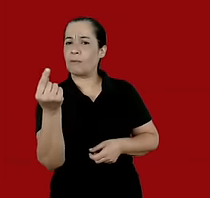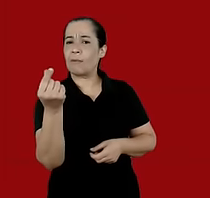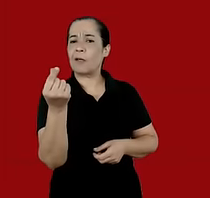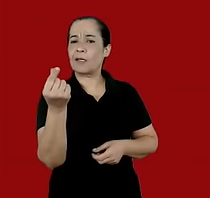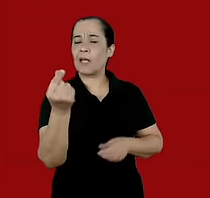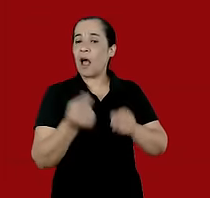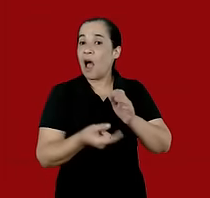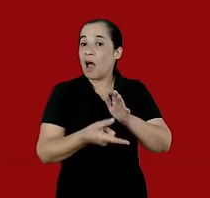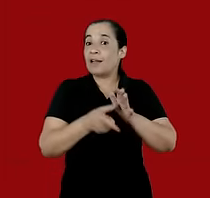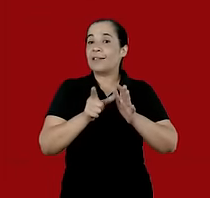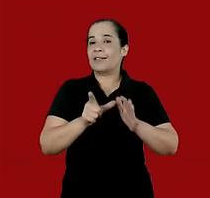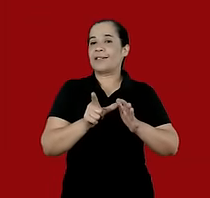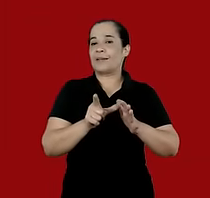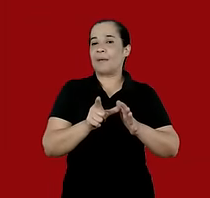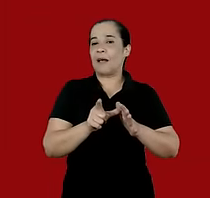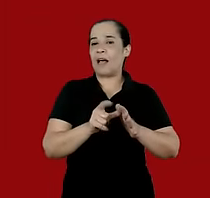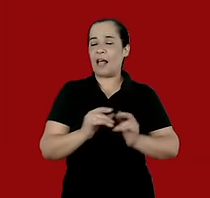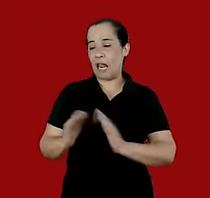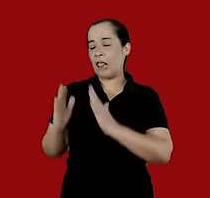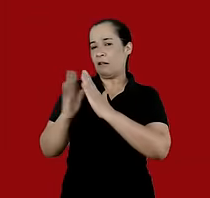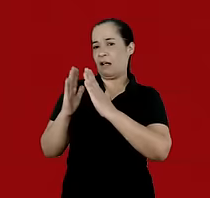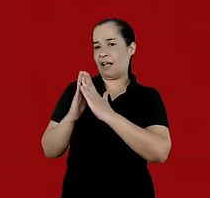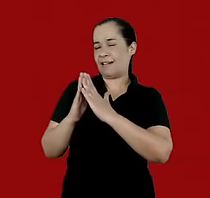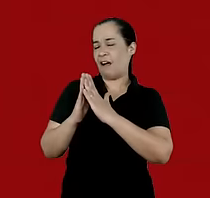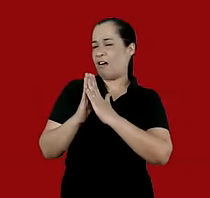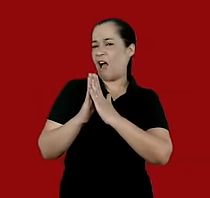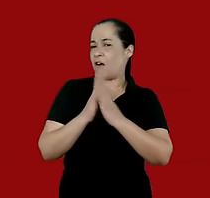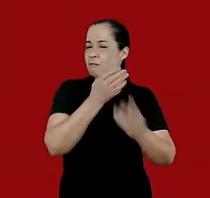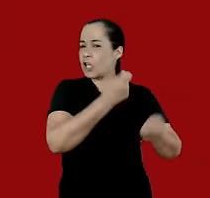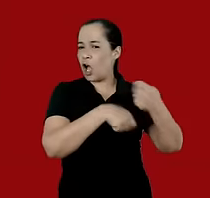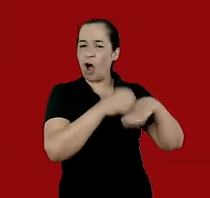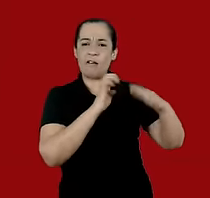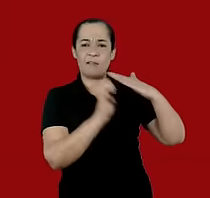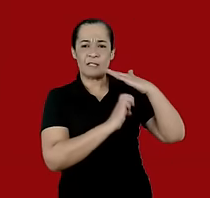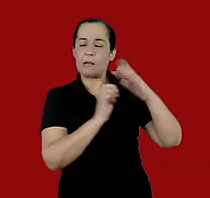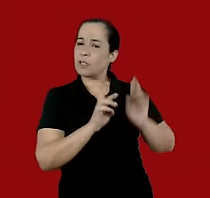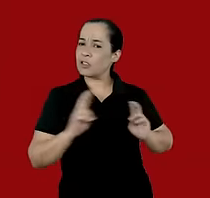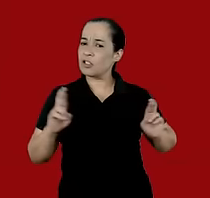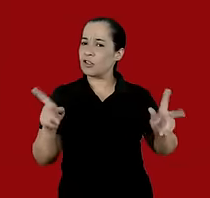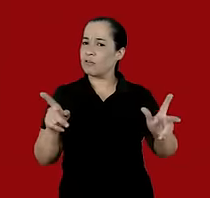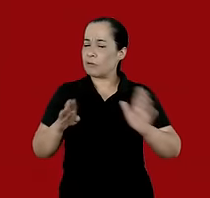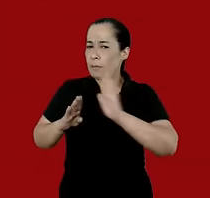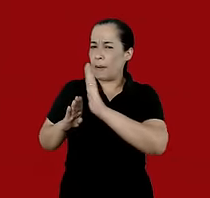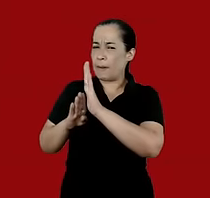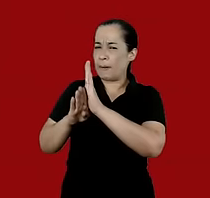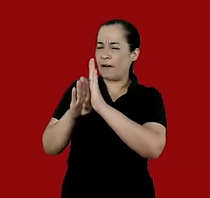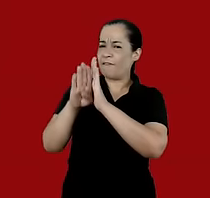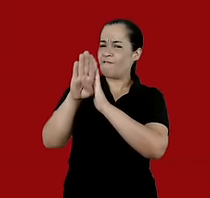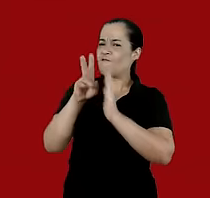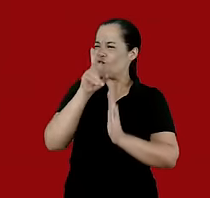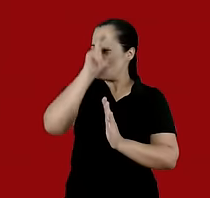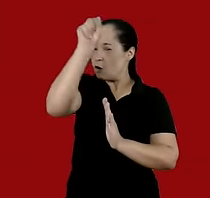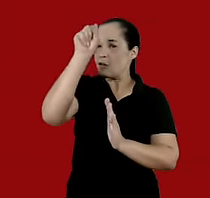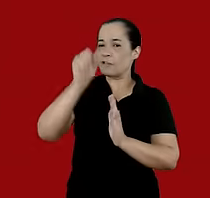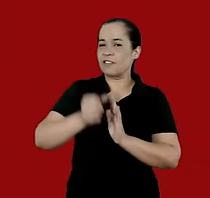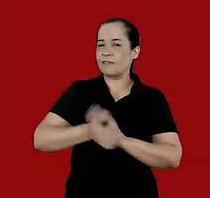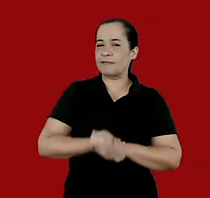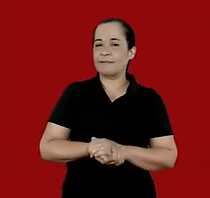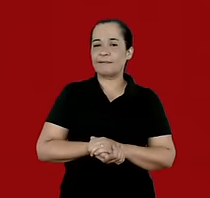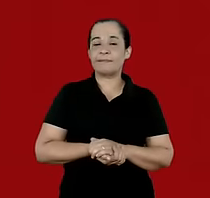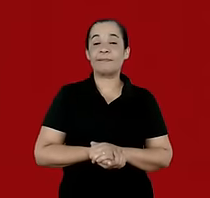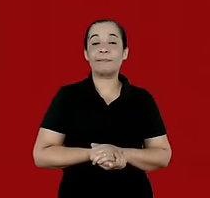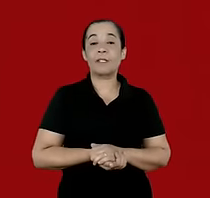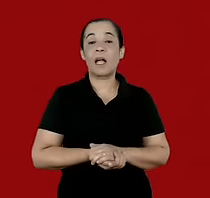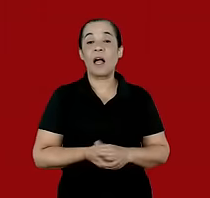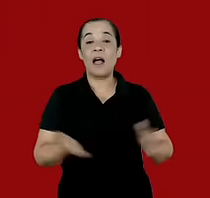na parte residencial na parte comercial é uma outra história eles todos estão subindo mostrando uma sub da forte nas últimas semanas eh a gente olha o Zilo